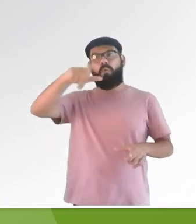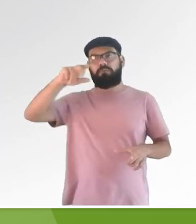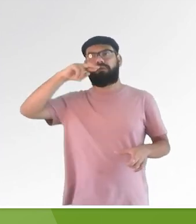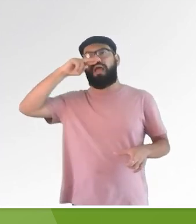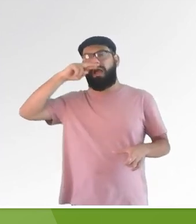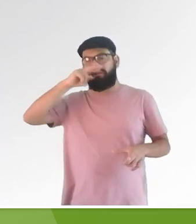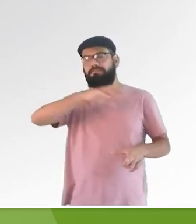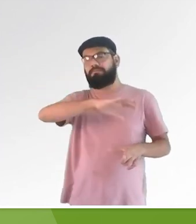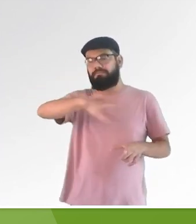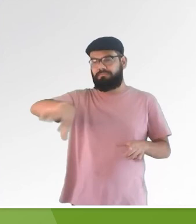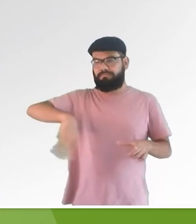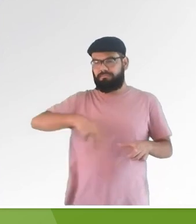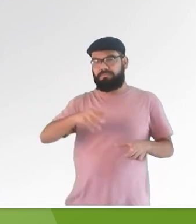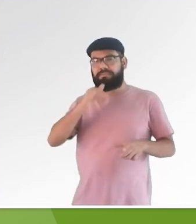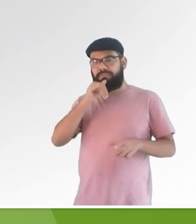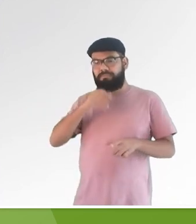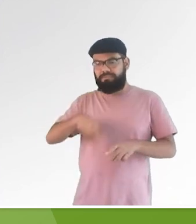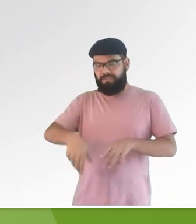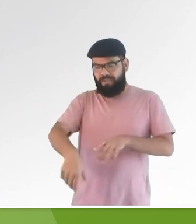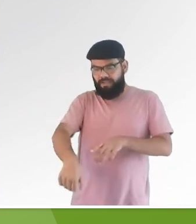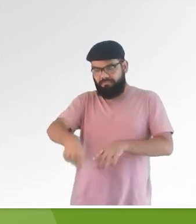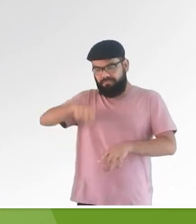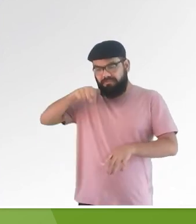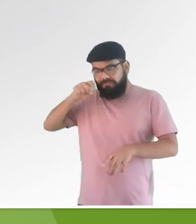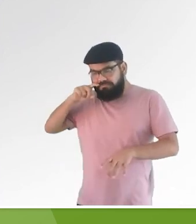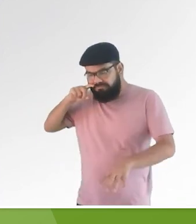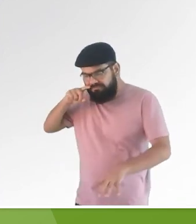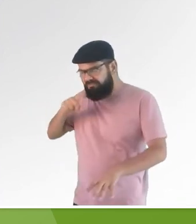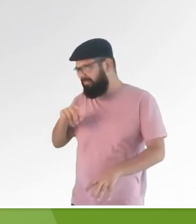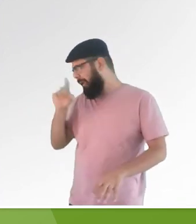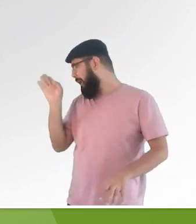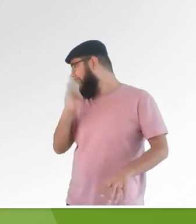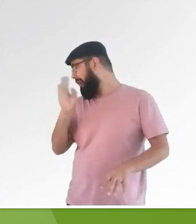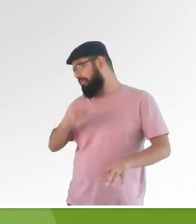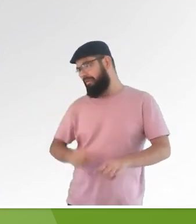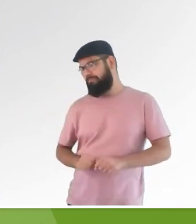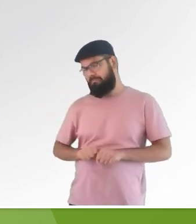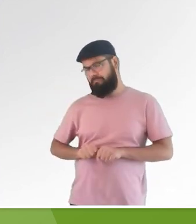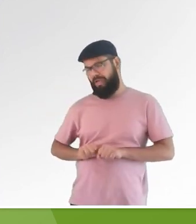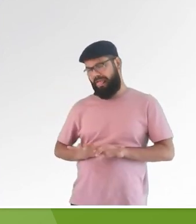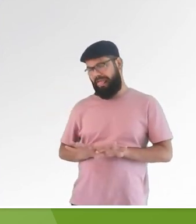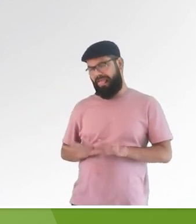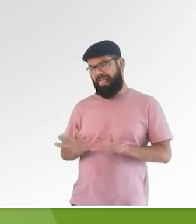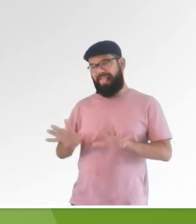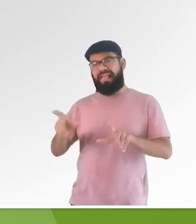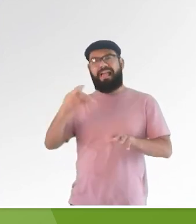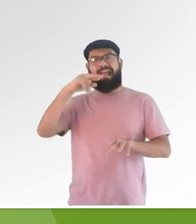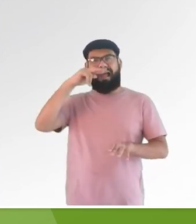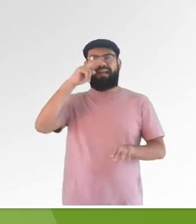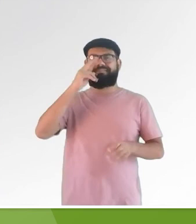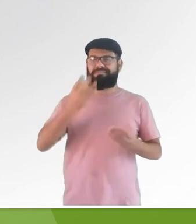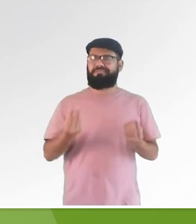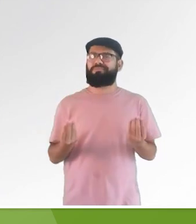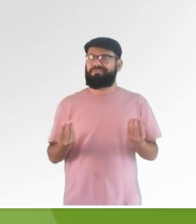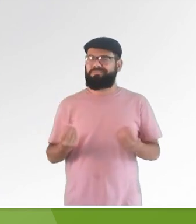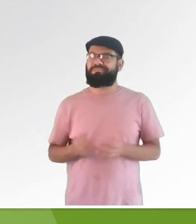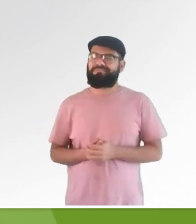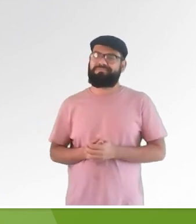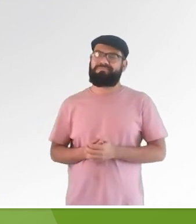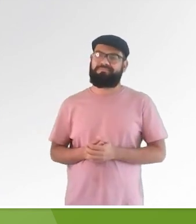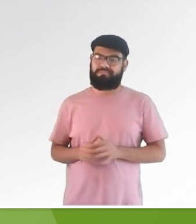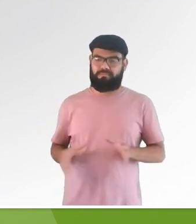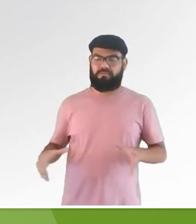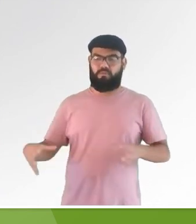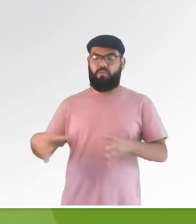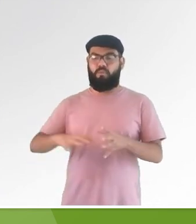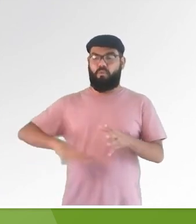um bueiro, né, e olhar assim, dependendo do horário, a gente vai ver vários ratos ali, não é? Coexistindo,